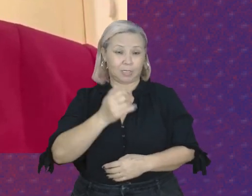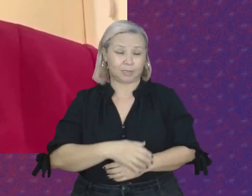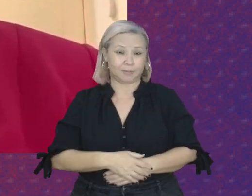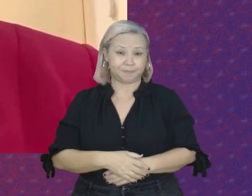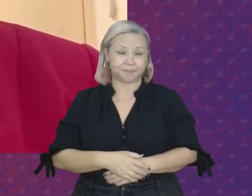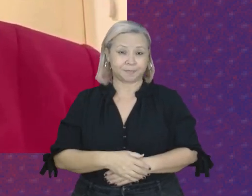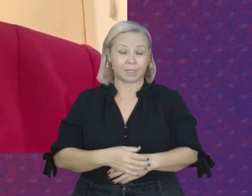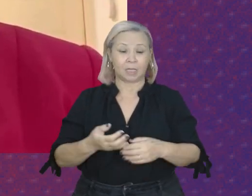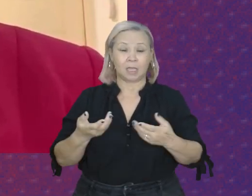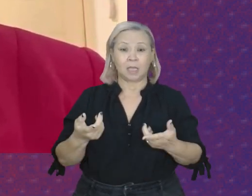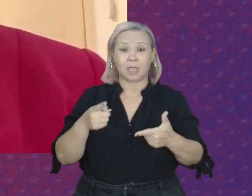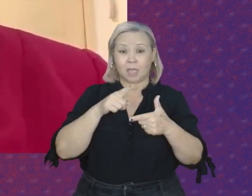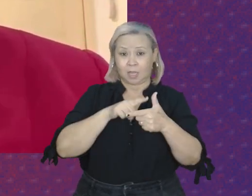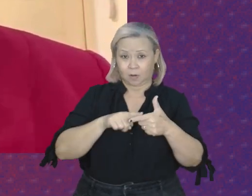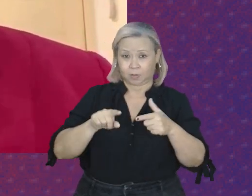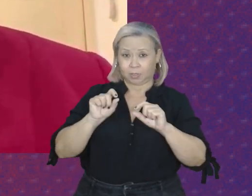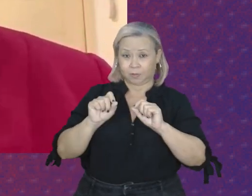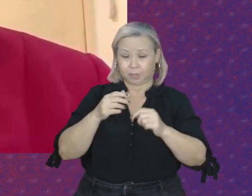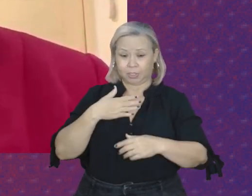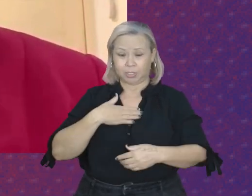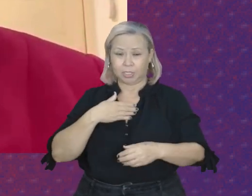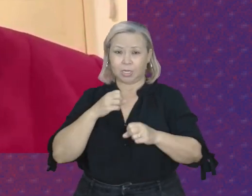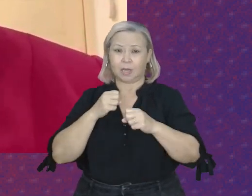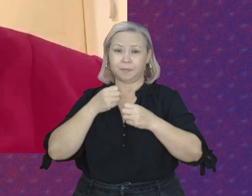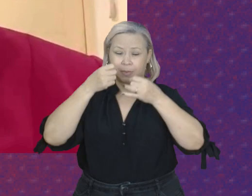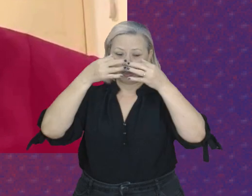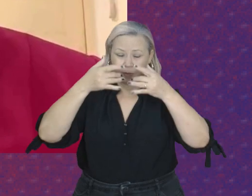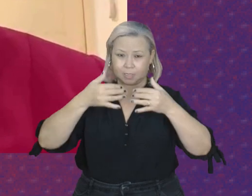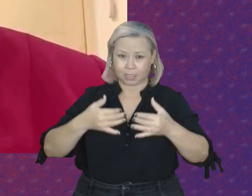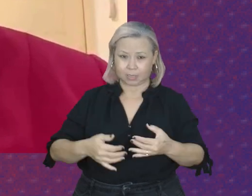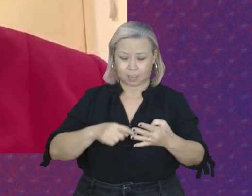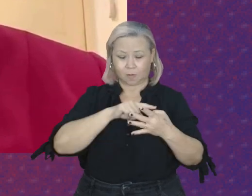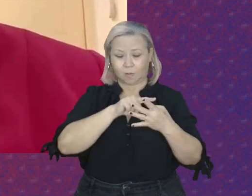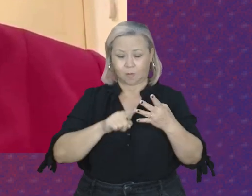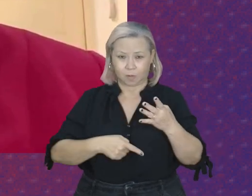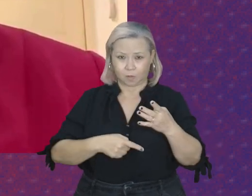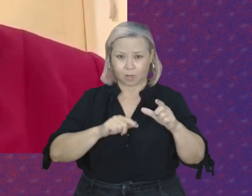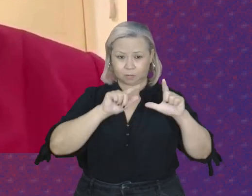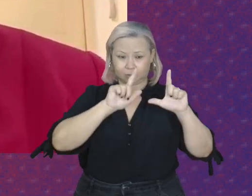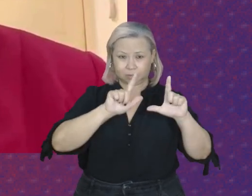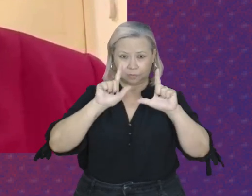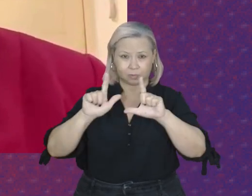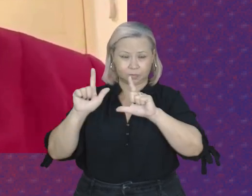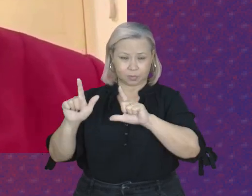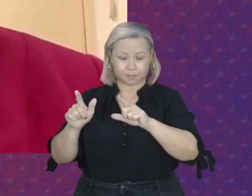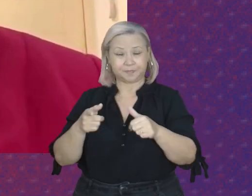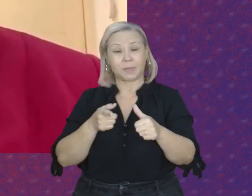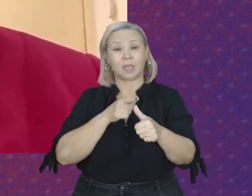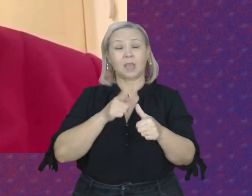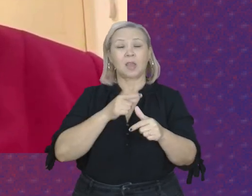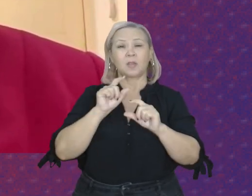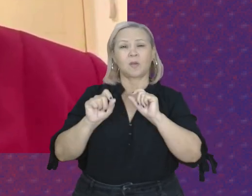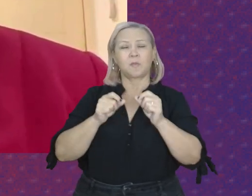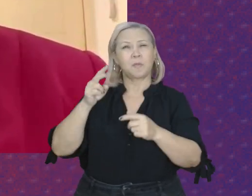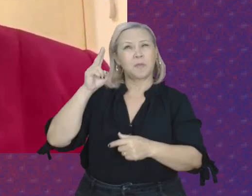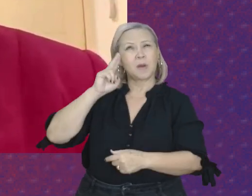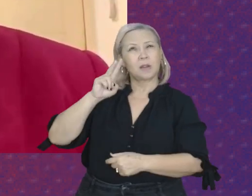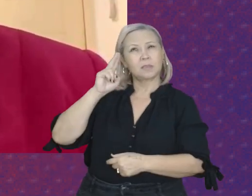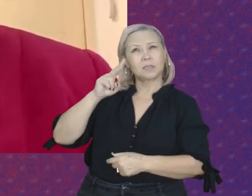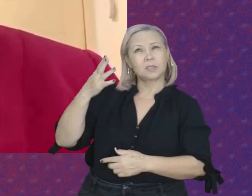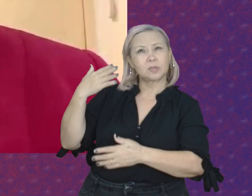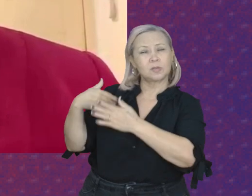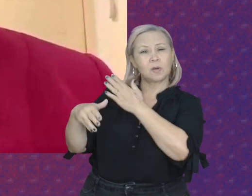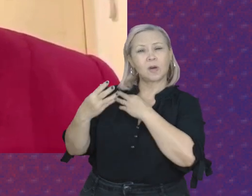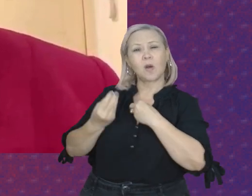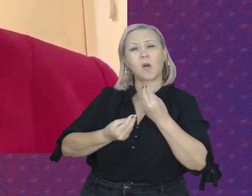dividi a minha explanação em 4 blocos. Tá? O primeiro é um pouco histórico, como é que